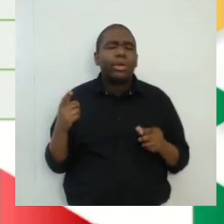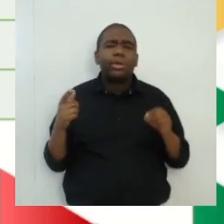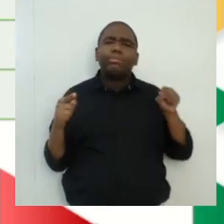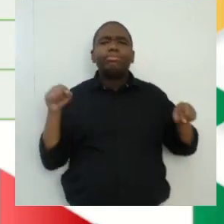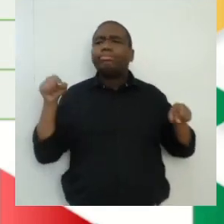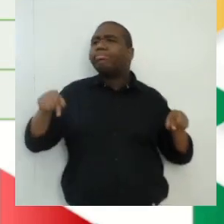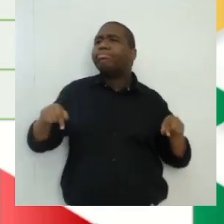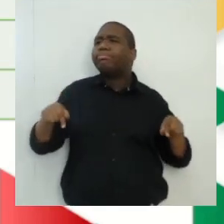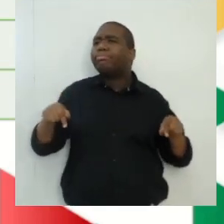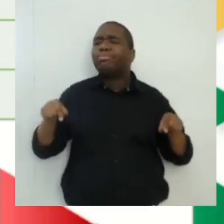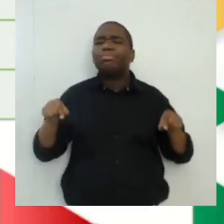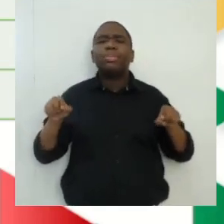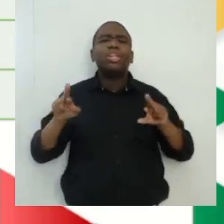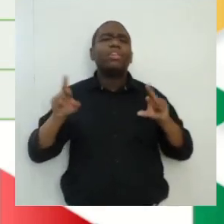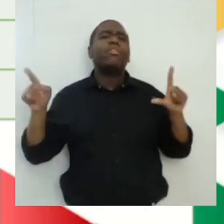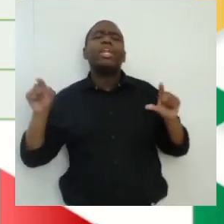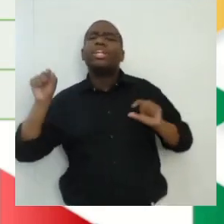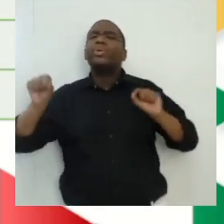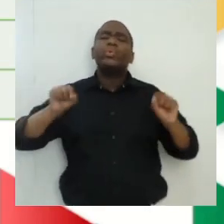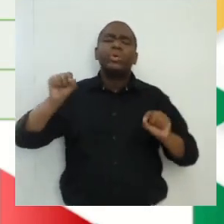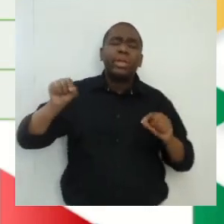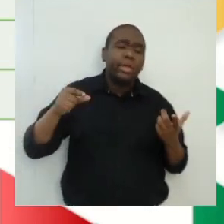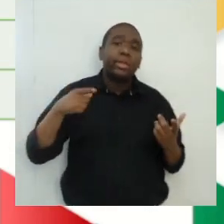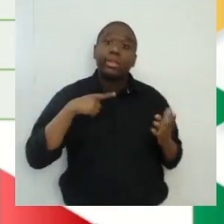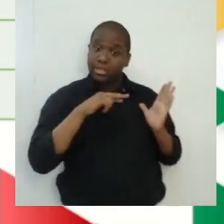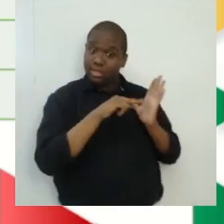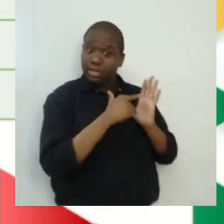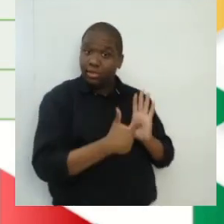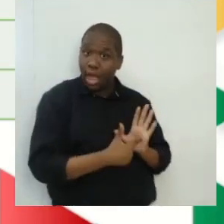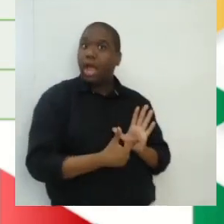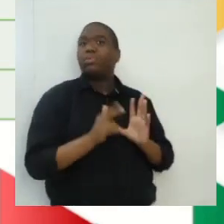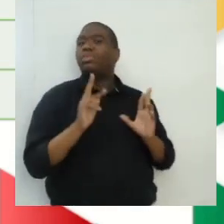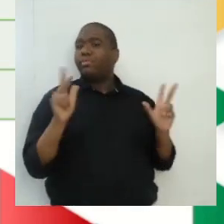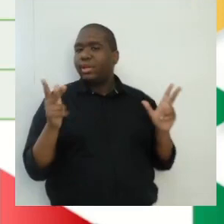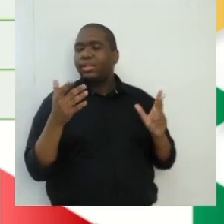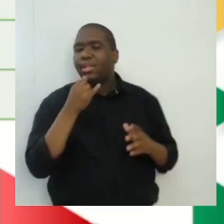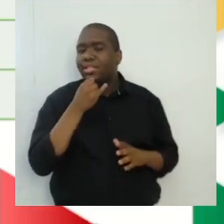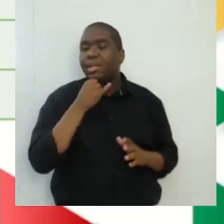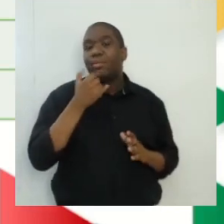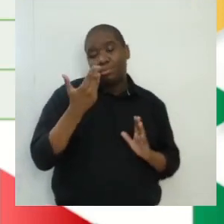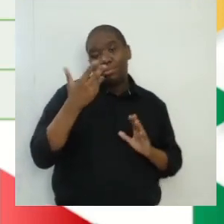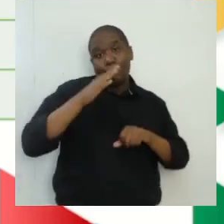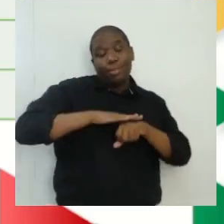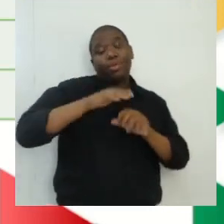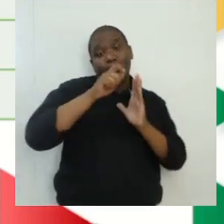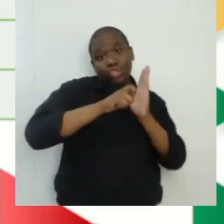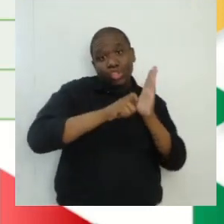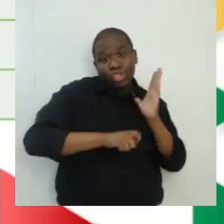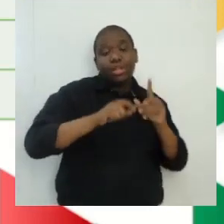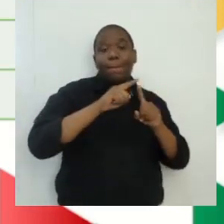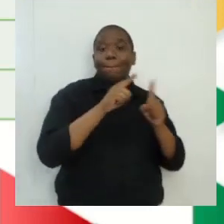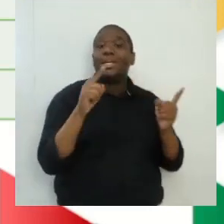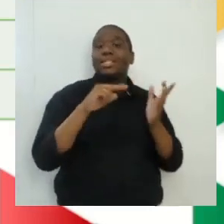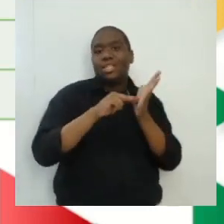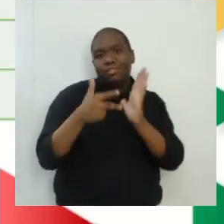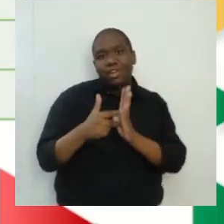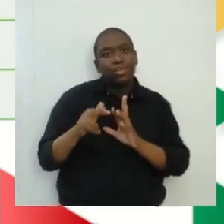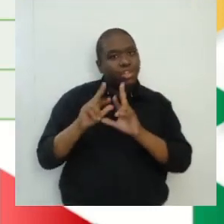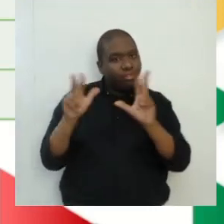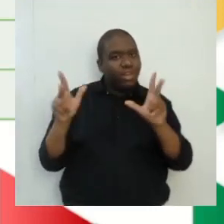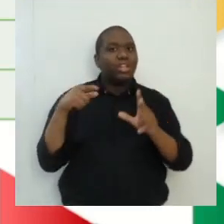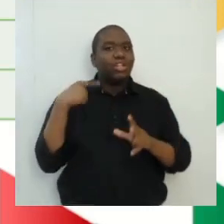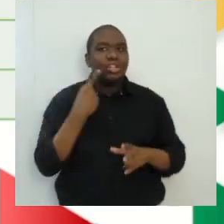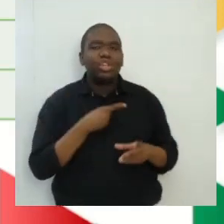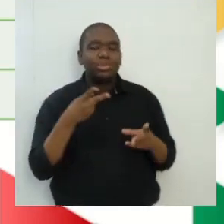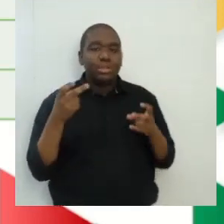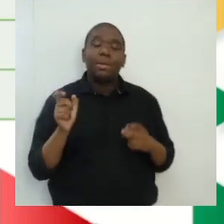não aceitas, mas cujo significado é diferente. Mesma escrita, significado diferente. Assim, estamos diante de